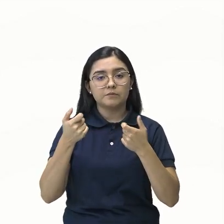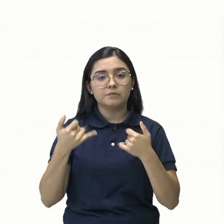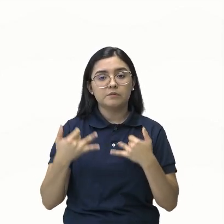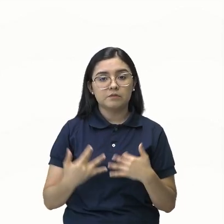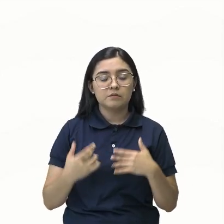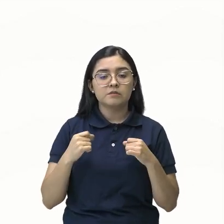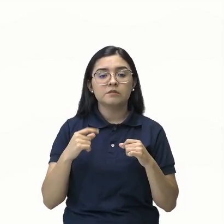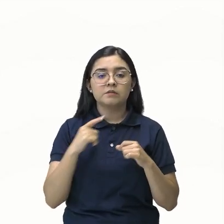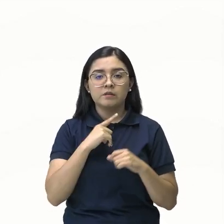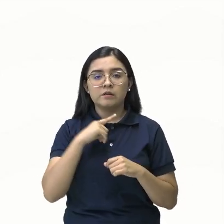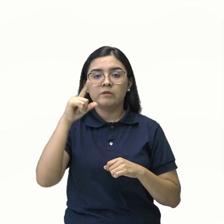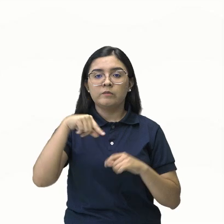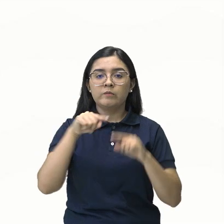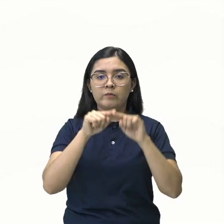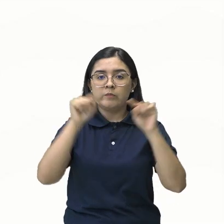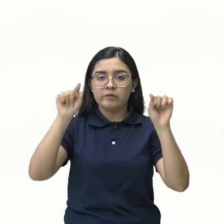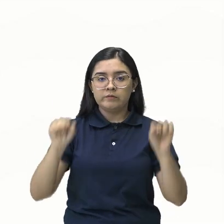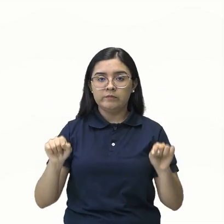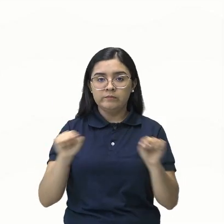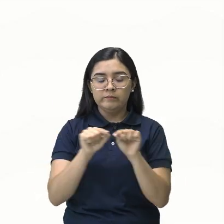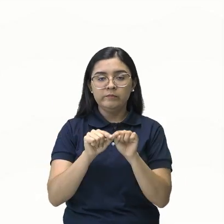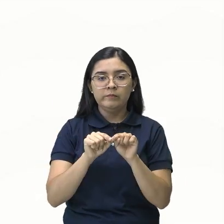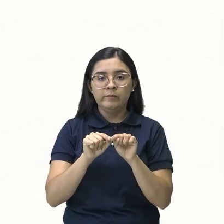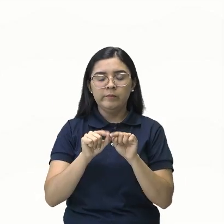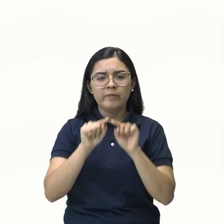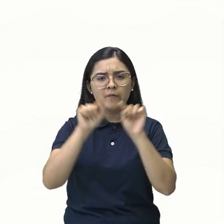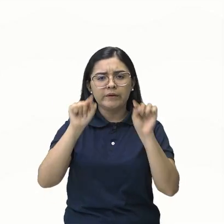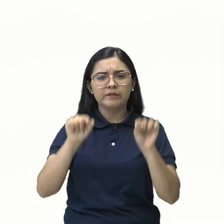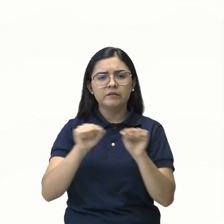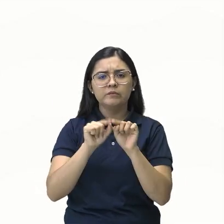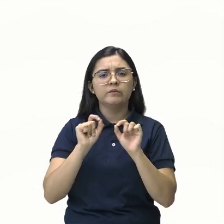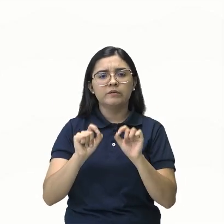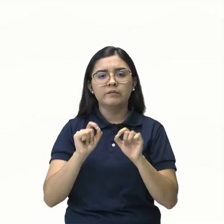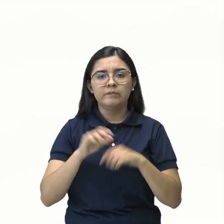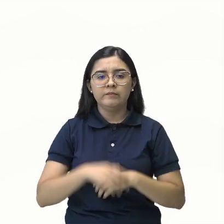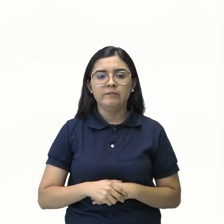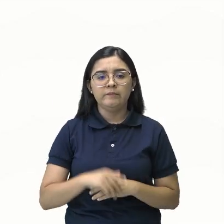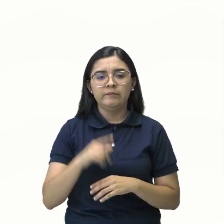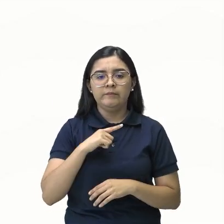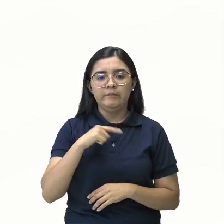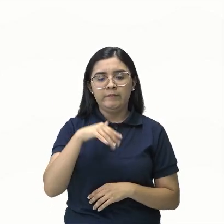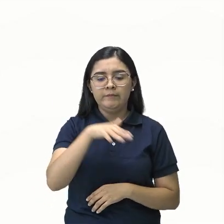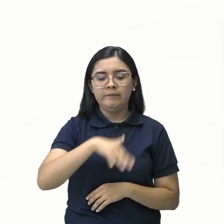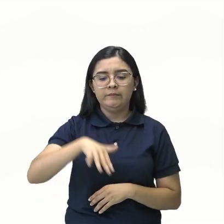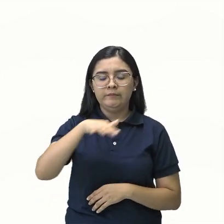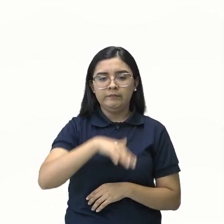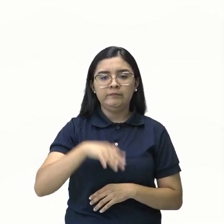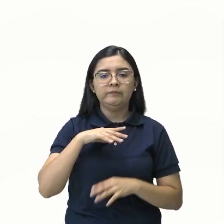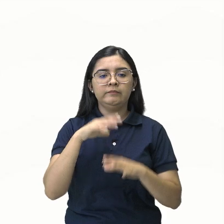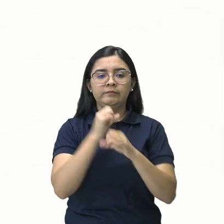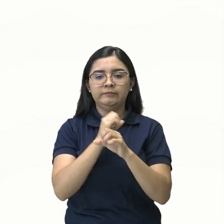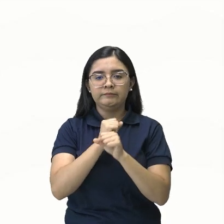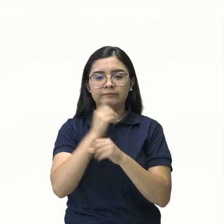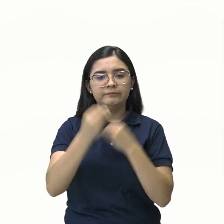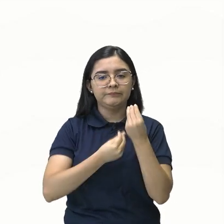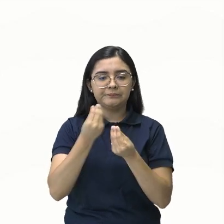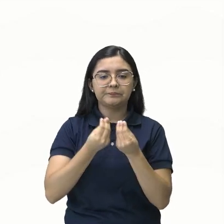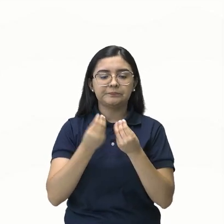são quadrados. Então, quadrado, a área do quadrado, nós calculamos